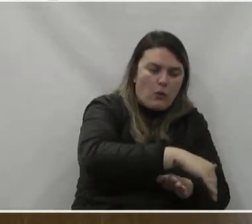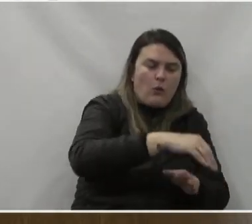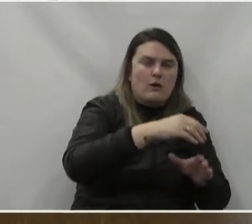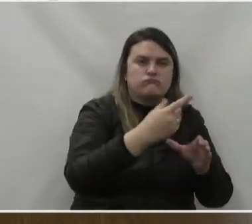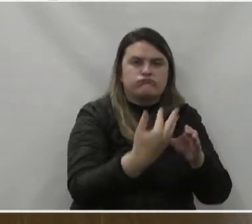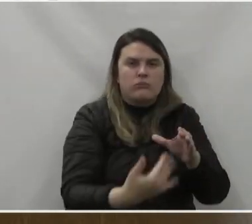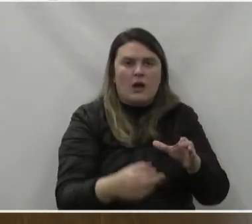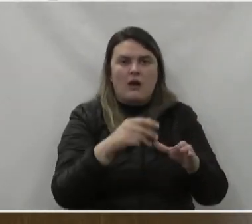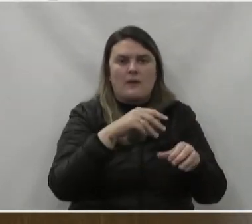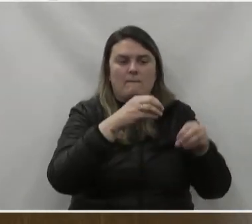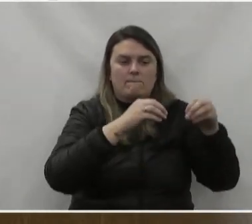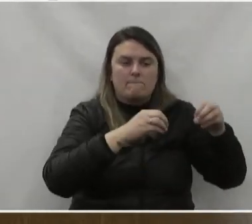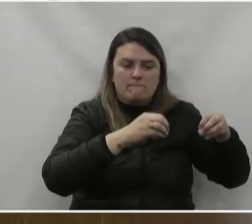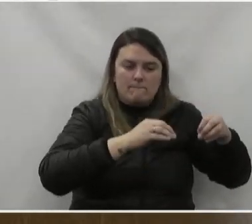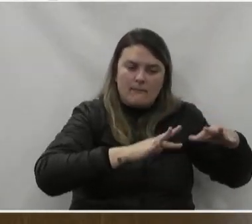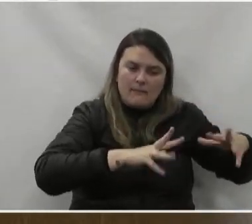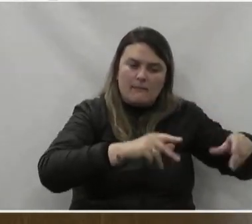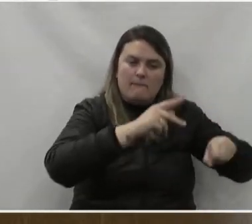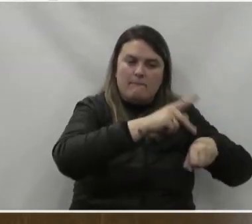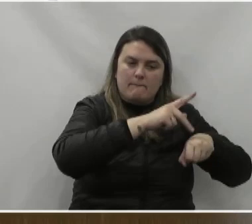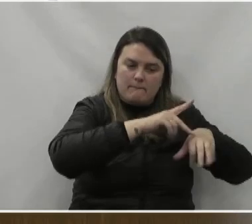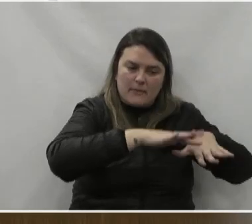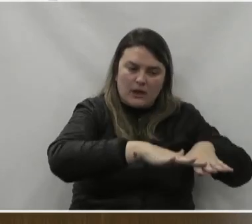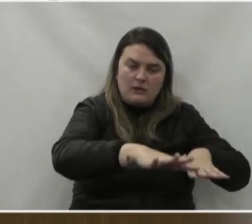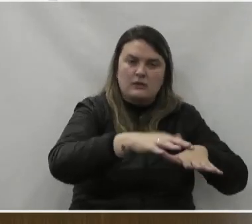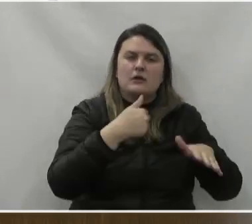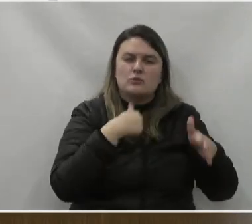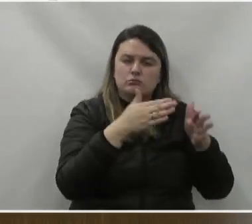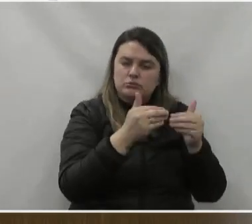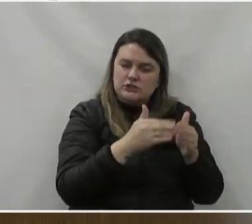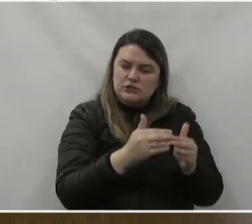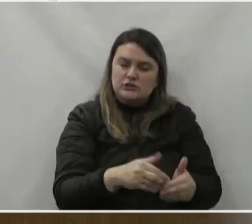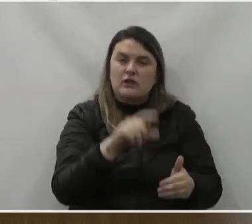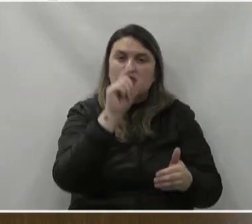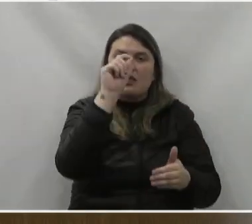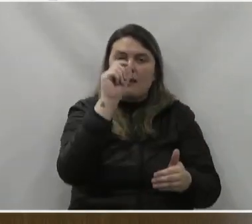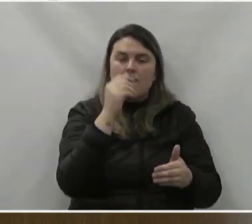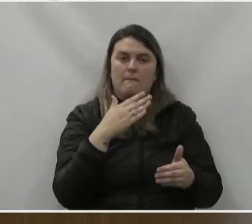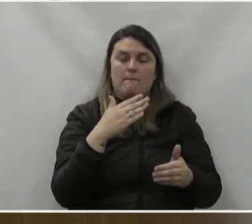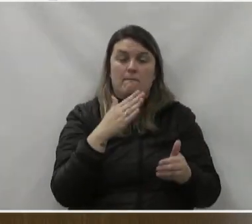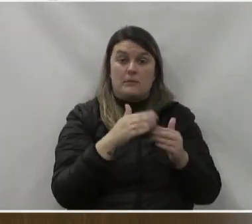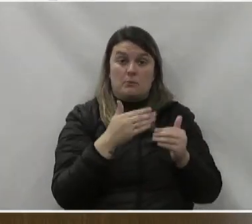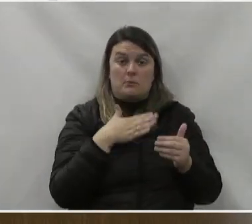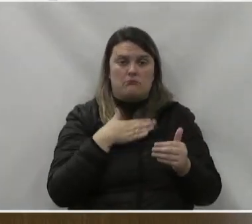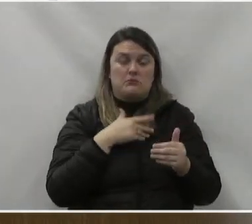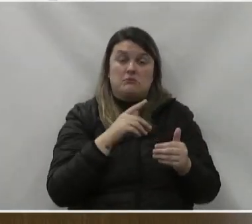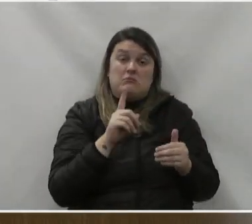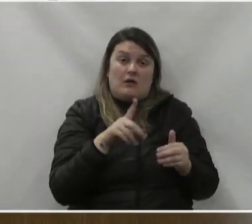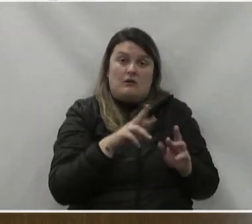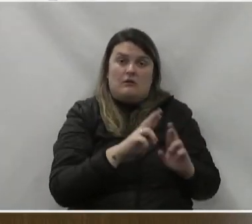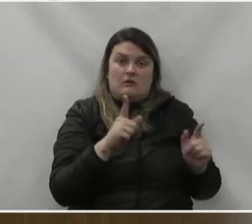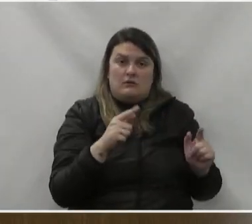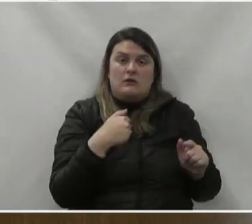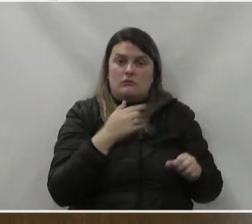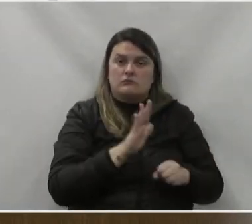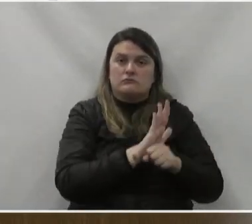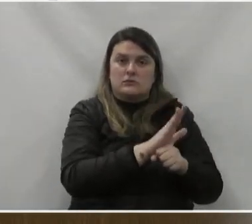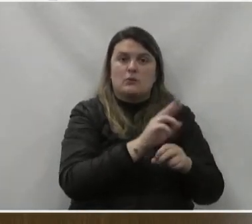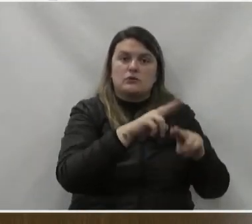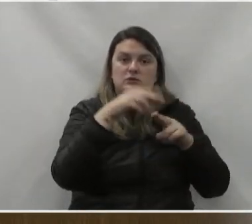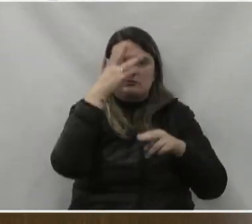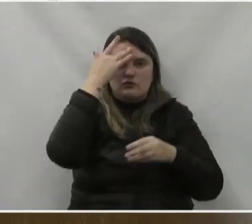um patrulhamento, uma colocação de pedra-brita, mas para as pessoas lá que me pediram, faz muita diferença, e por isso, né, que eu fui